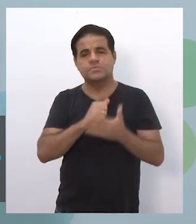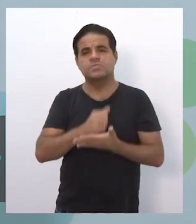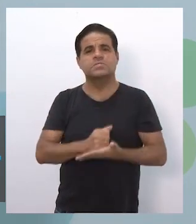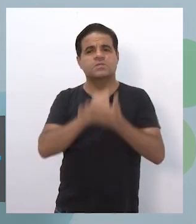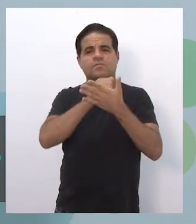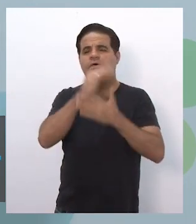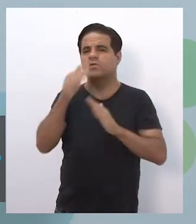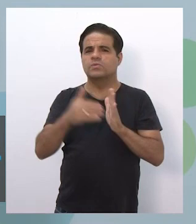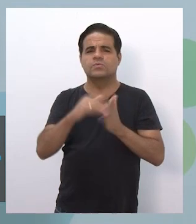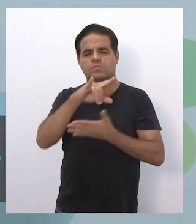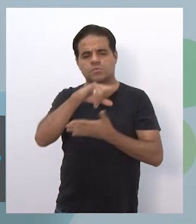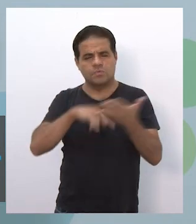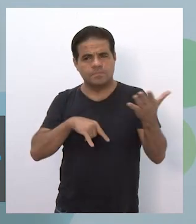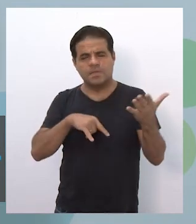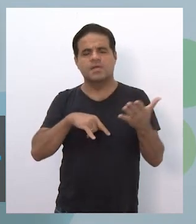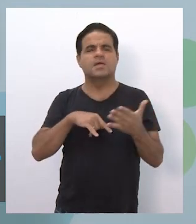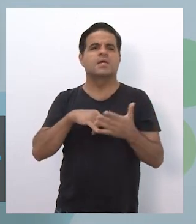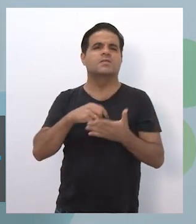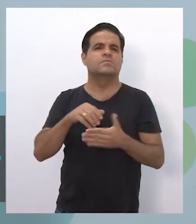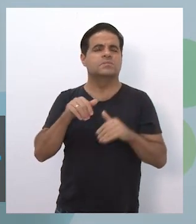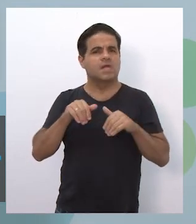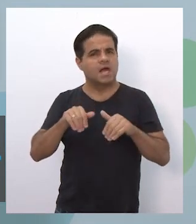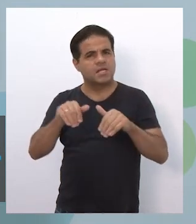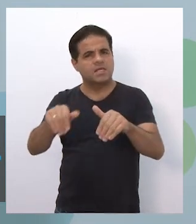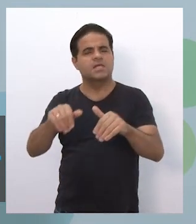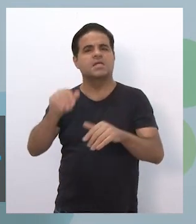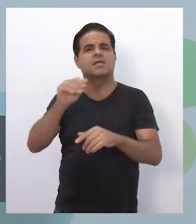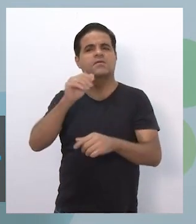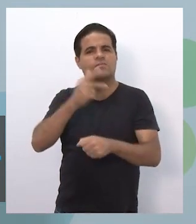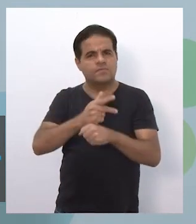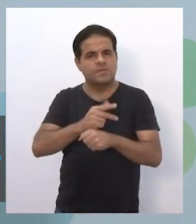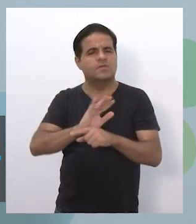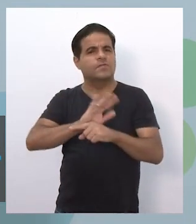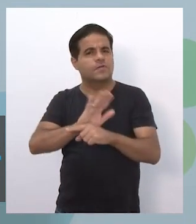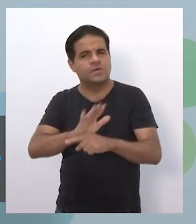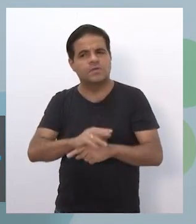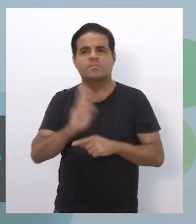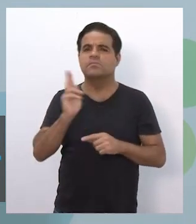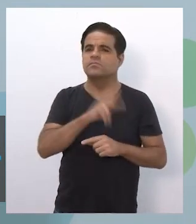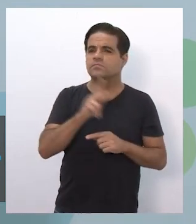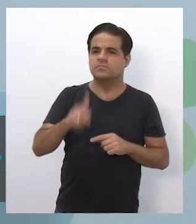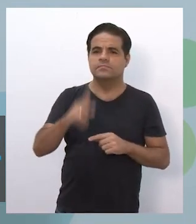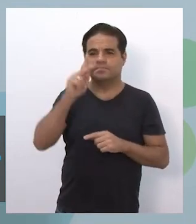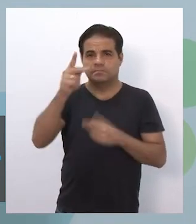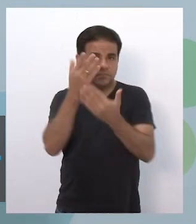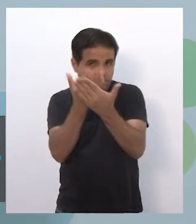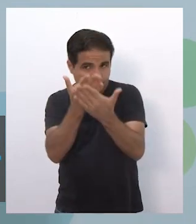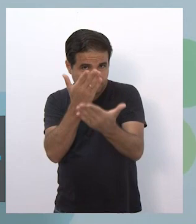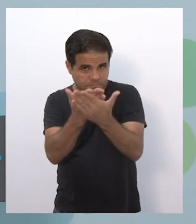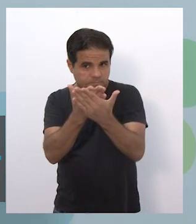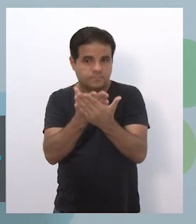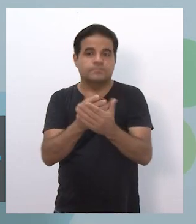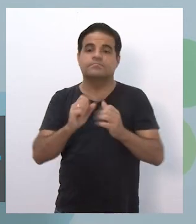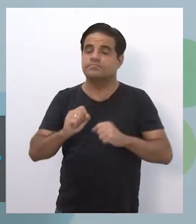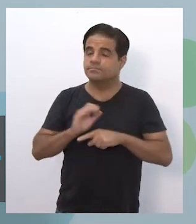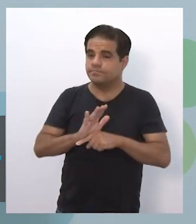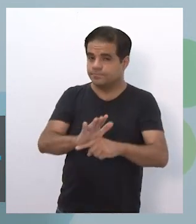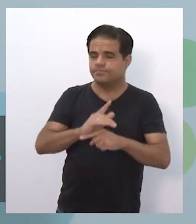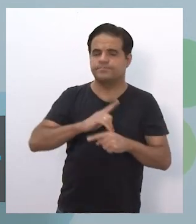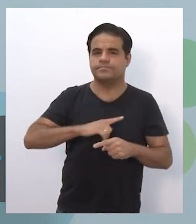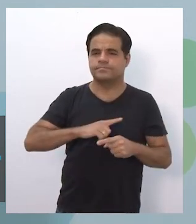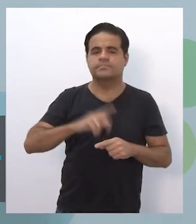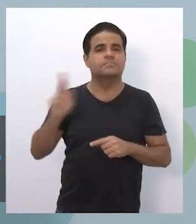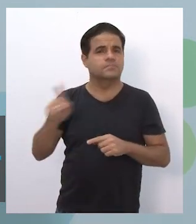os seus documentos, todos os seus arquivos, seus filmes, seus vídeos, né, os professores salvar suas aulas, né. Tem